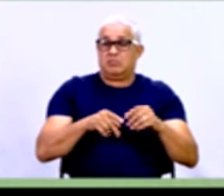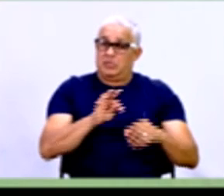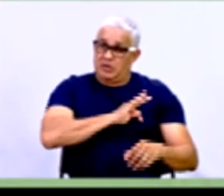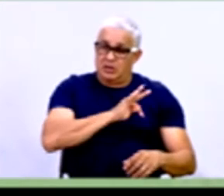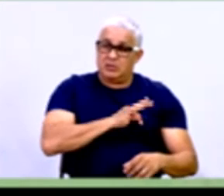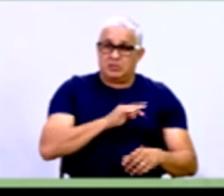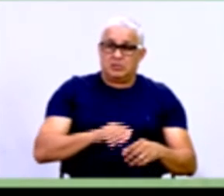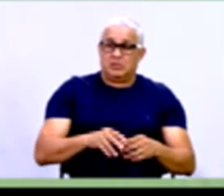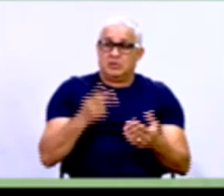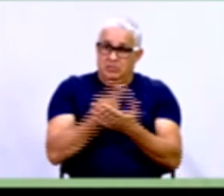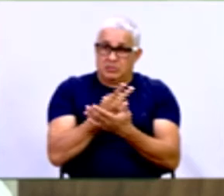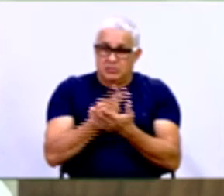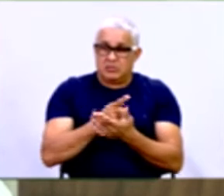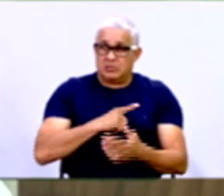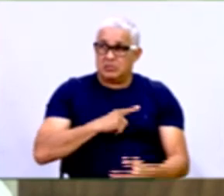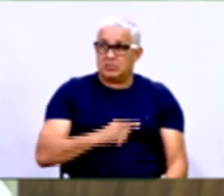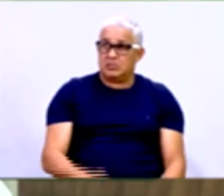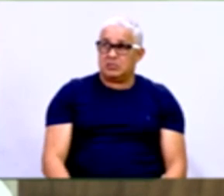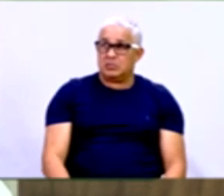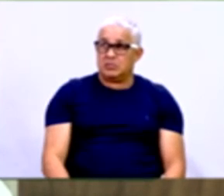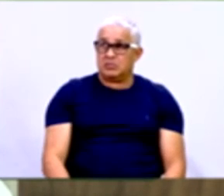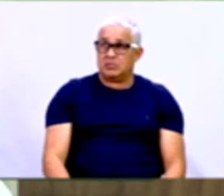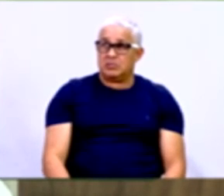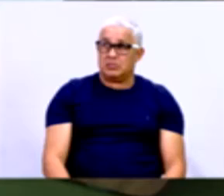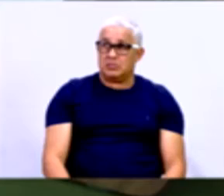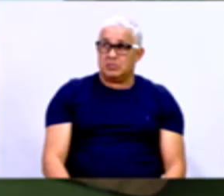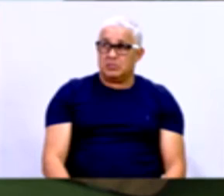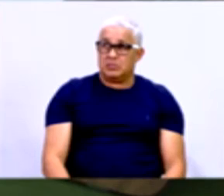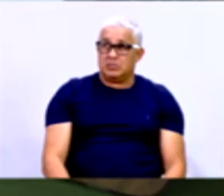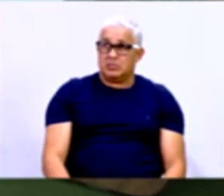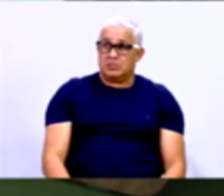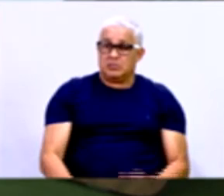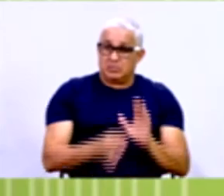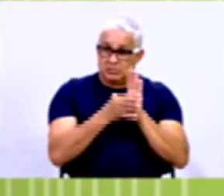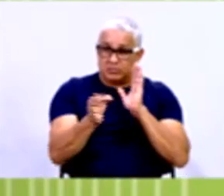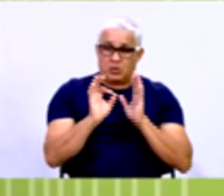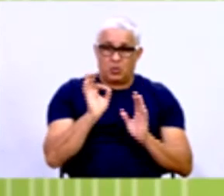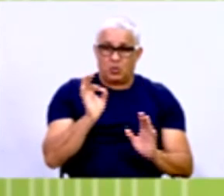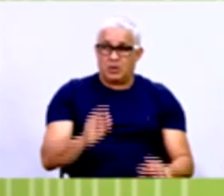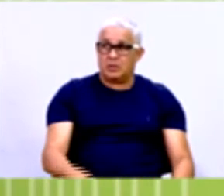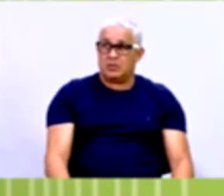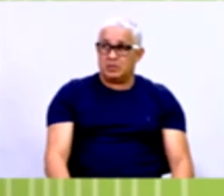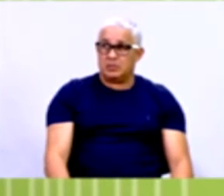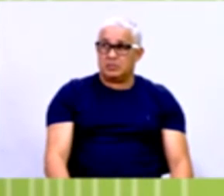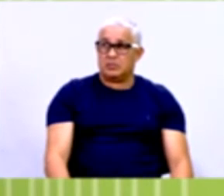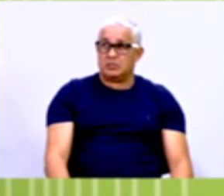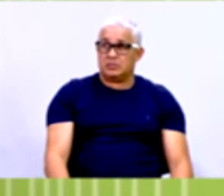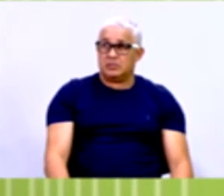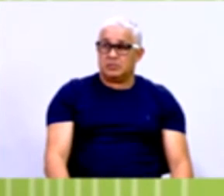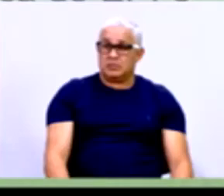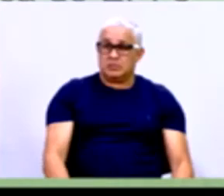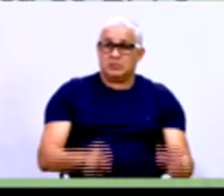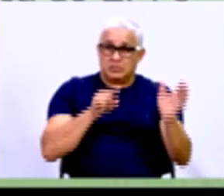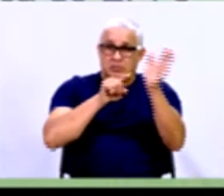Algum comentário, professor Willis? Não. Ok? Então, vamos passar agora aqui para a questão 2.